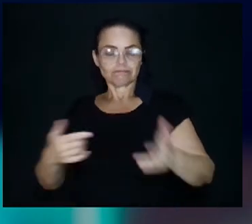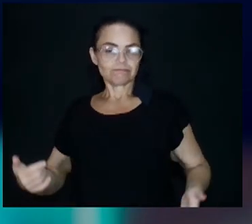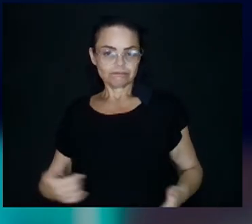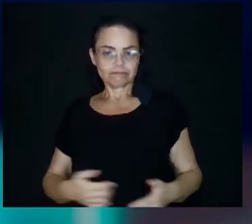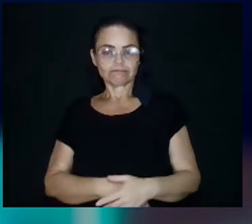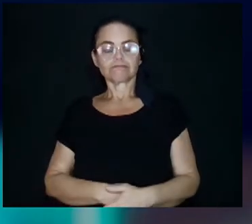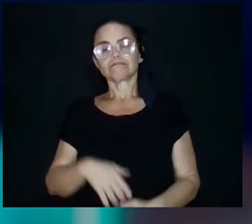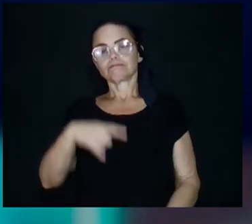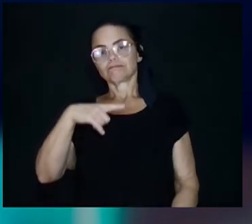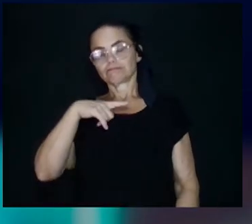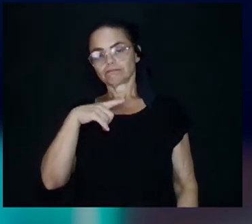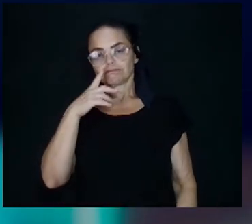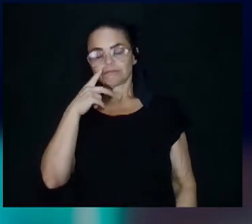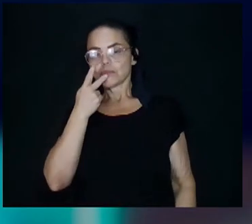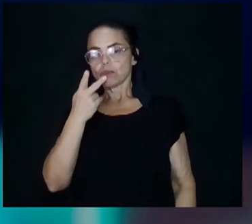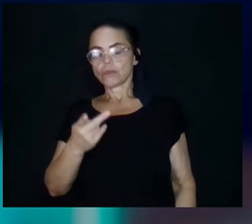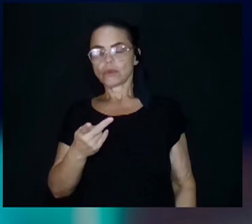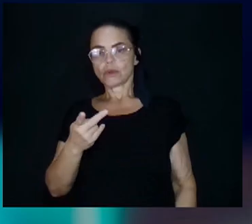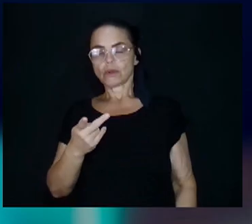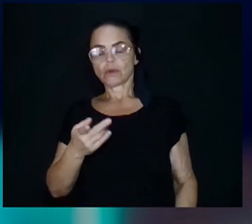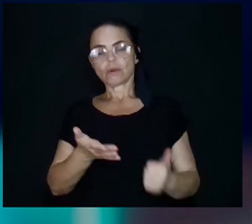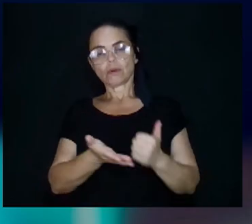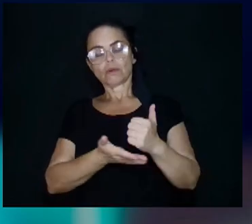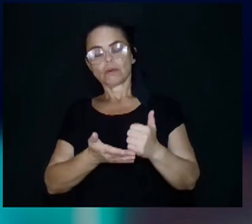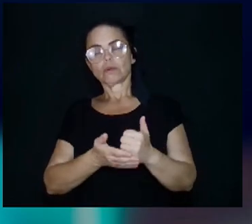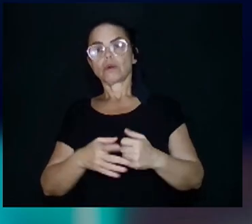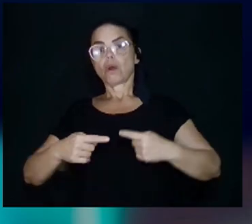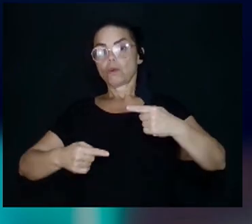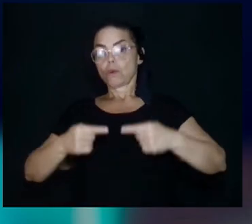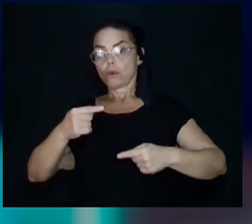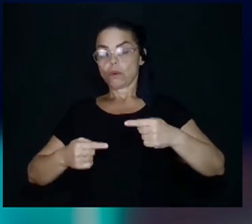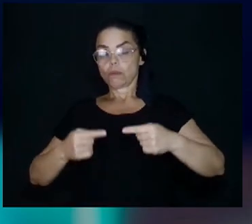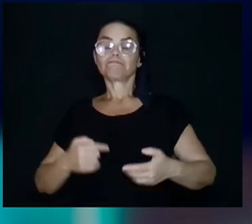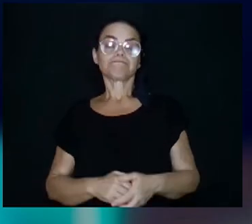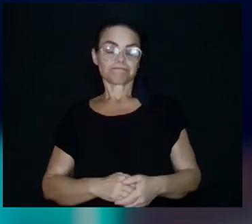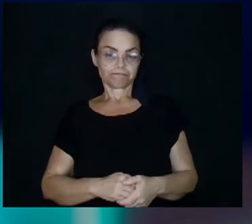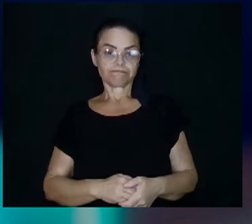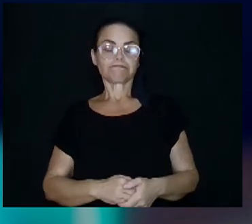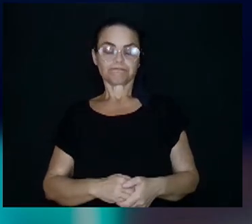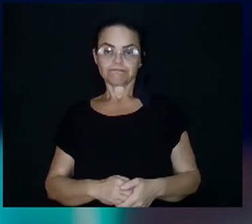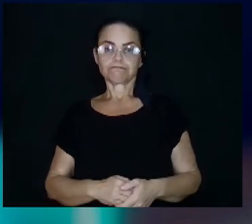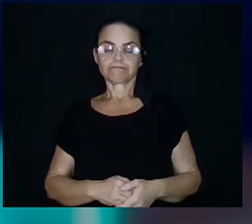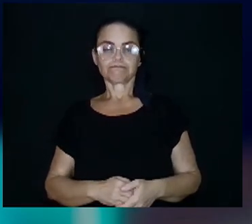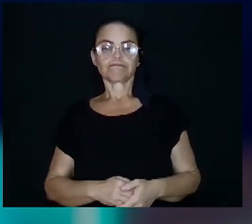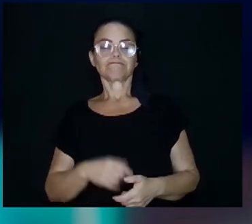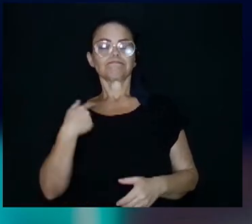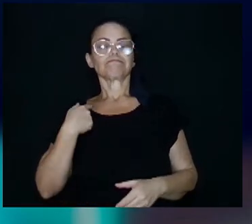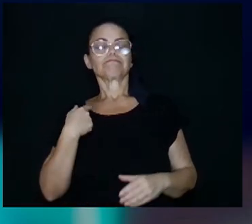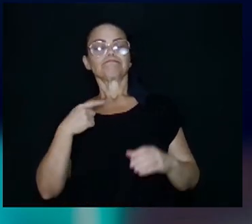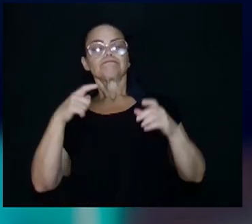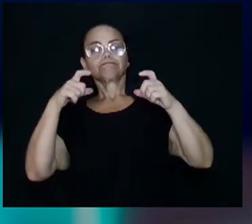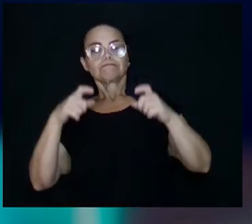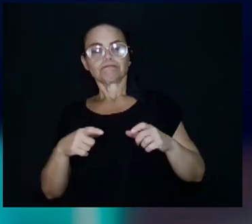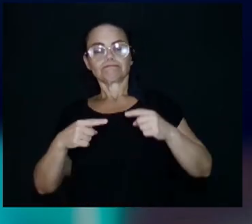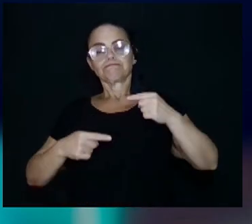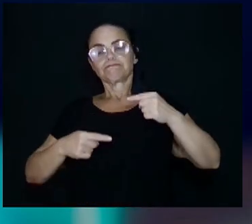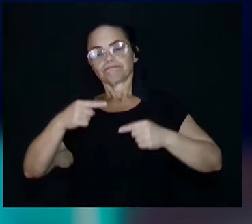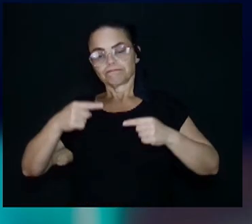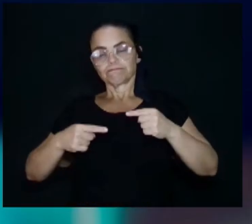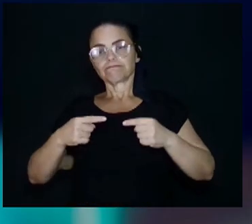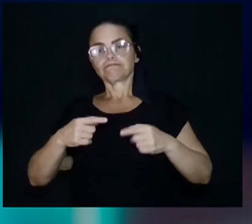aqui de política, também estamos numa casa política, é o que nos dá contato com a